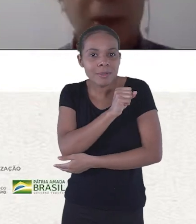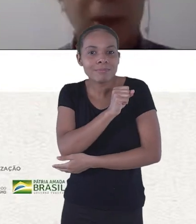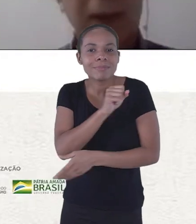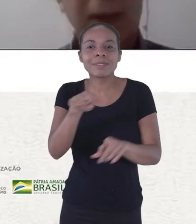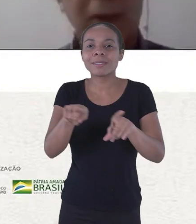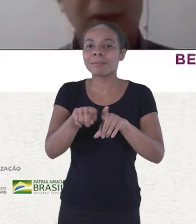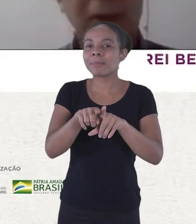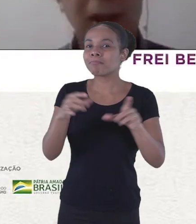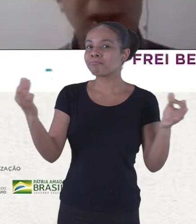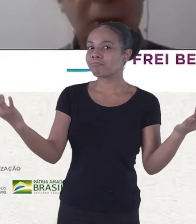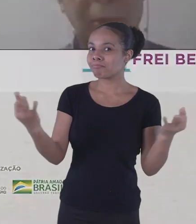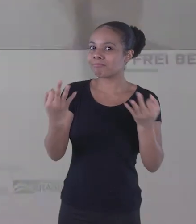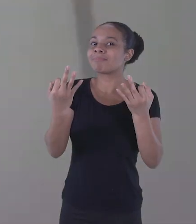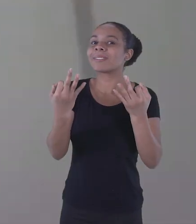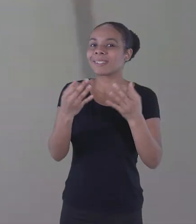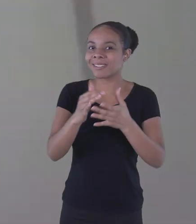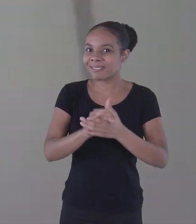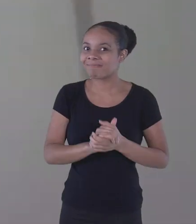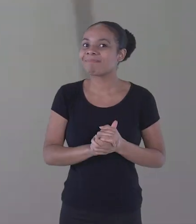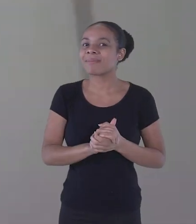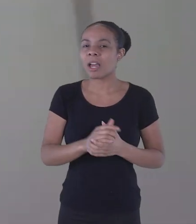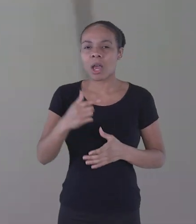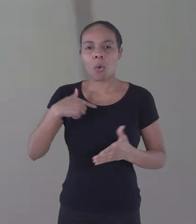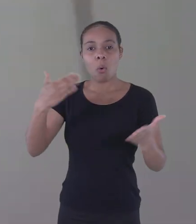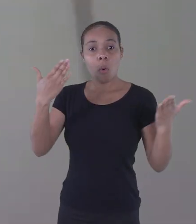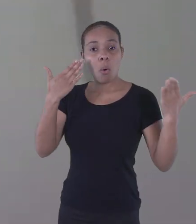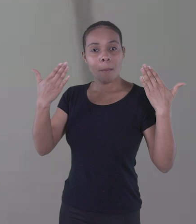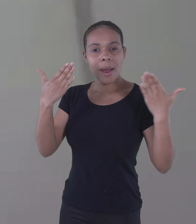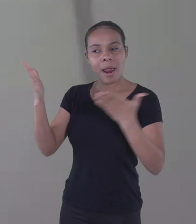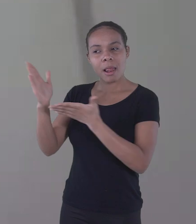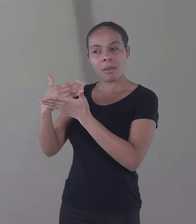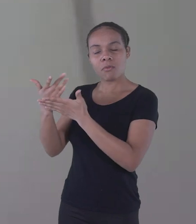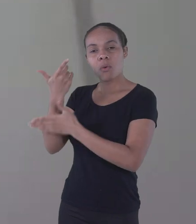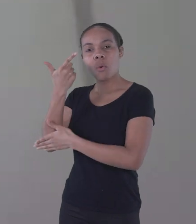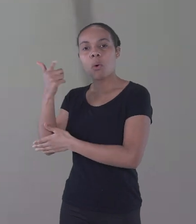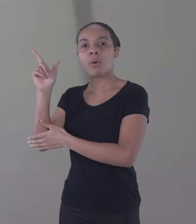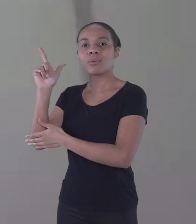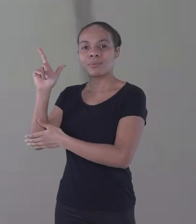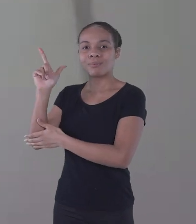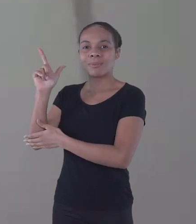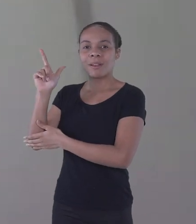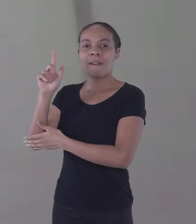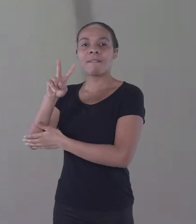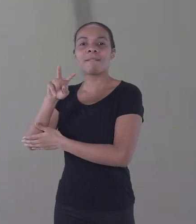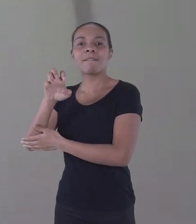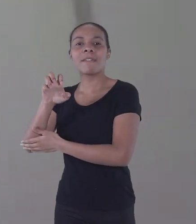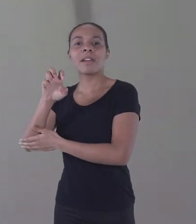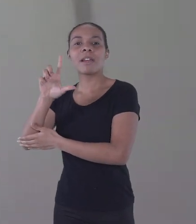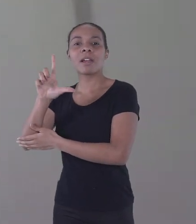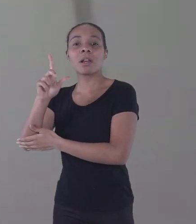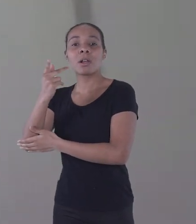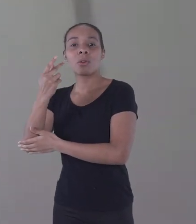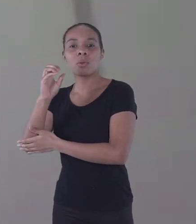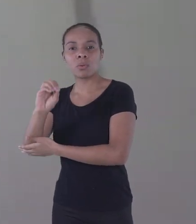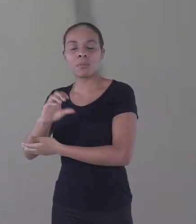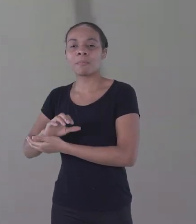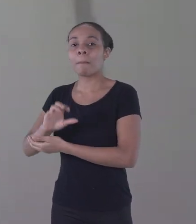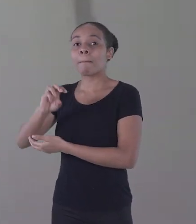uma comparação. Me lembrou o estilo do Hemingway no Velho Mar. Sabe? É um livro que a